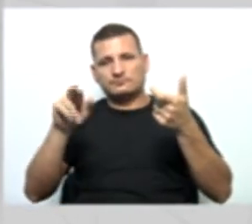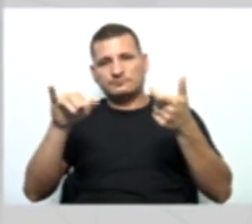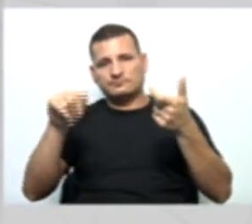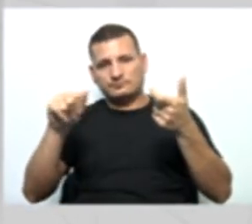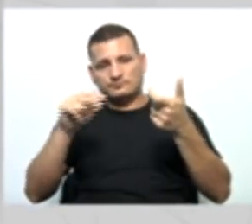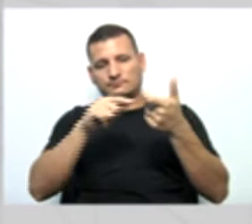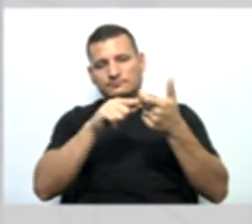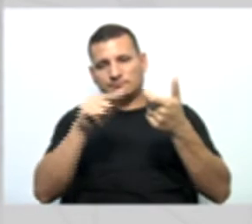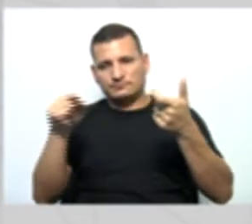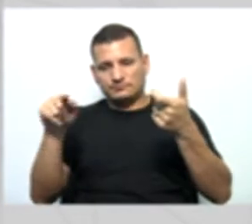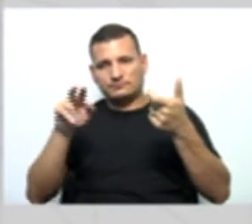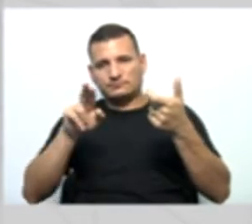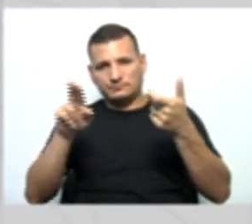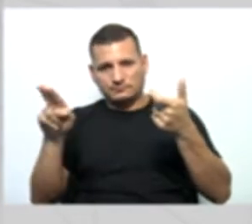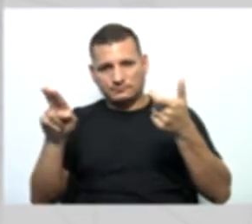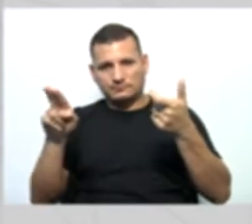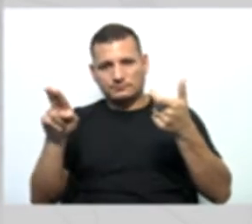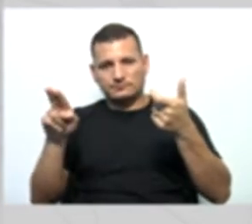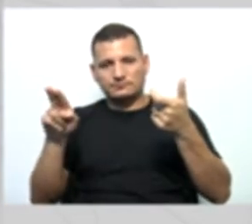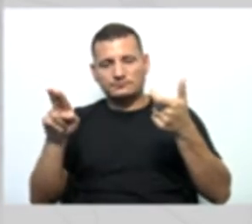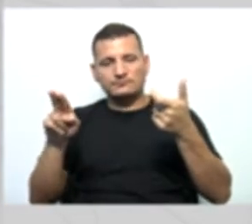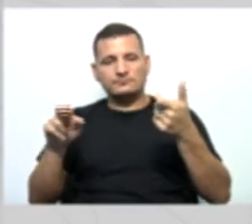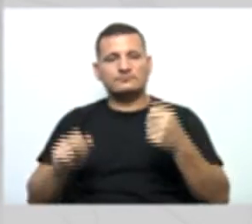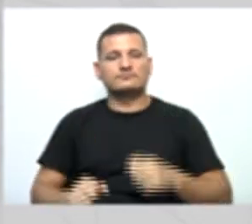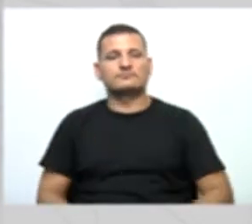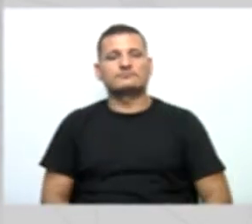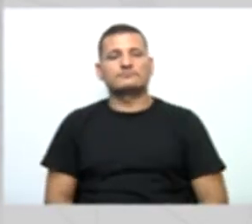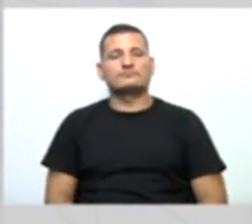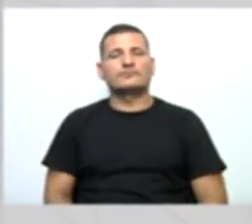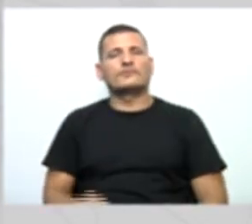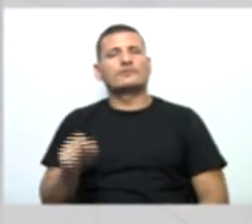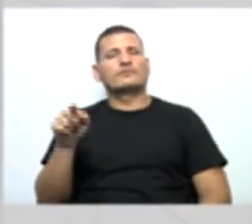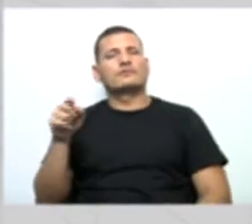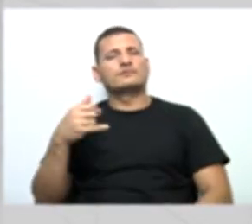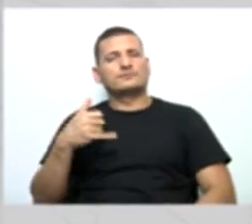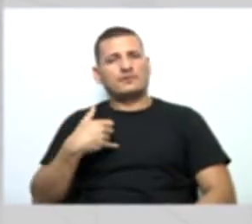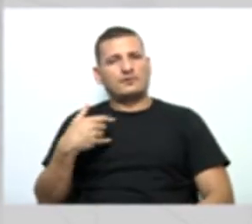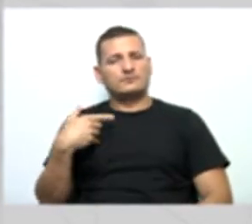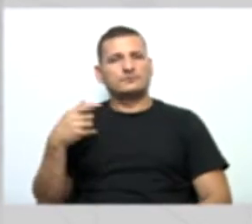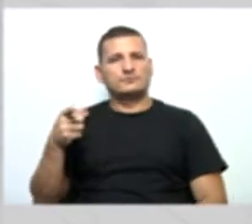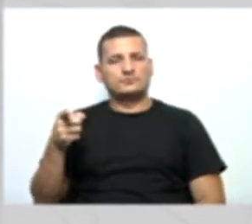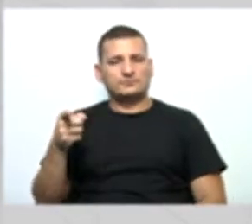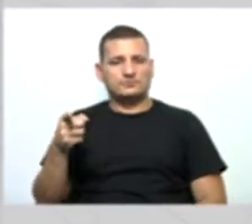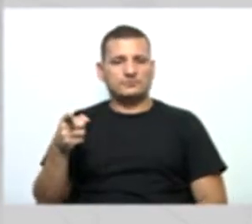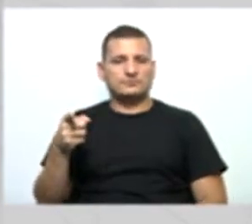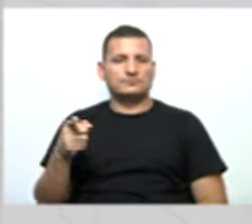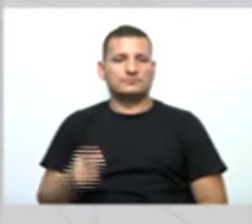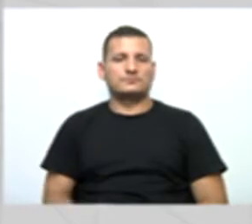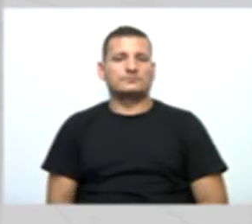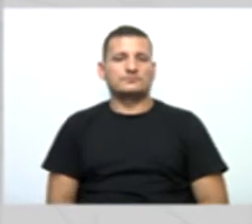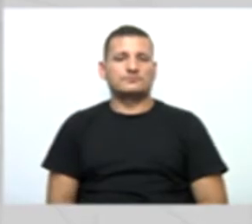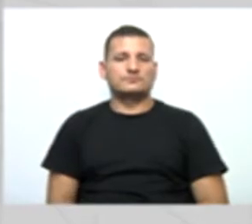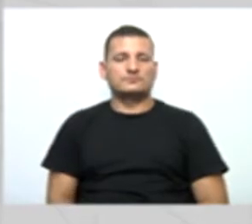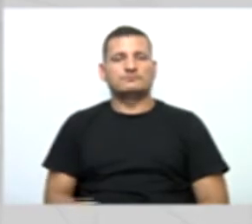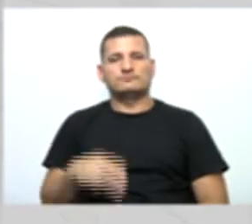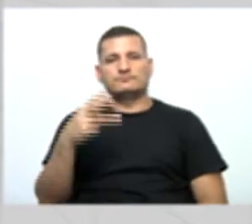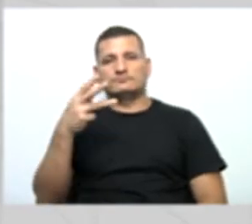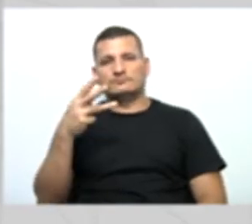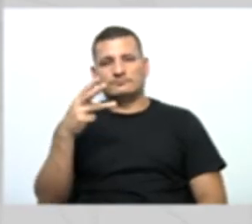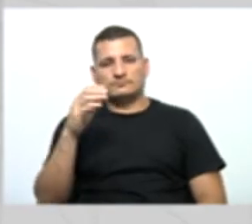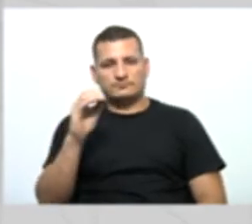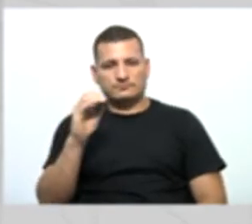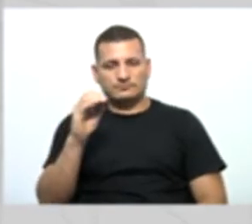Pronto. Um objeto chamado Maria. Qual que vai ser a idade da Maria? Vamos dizer que a Maria tem 30